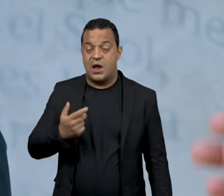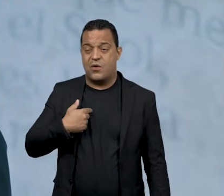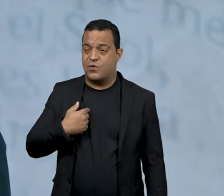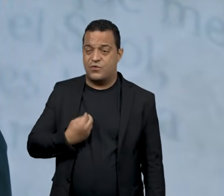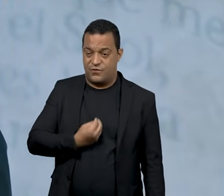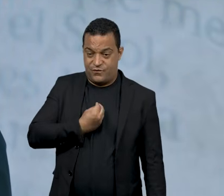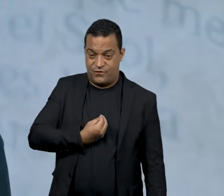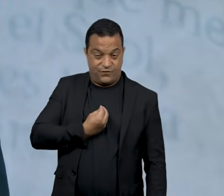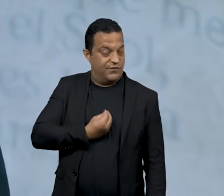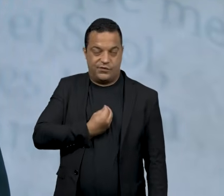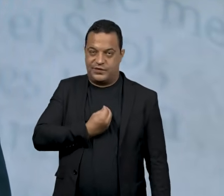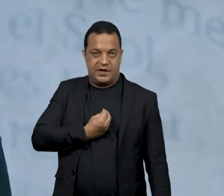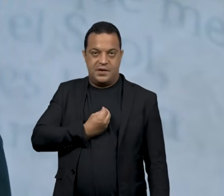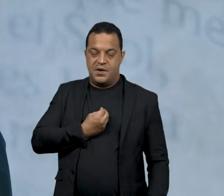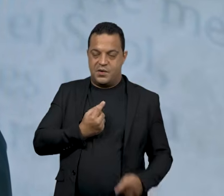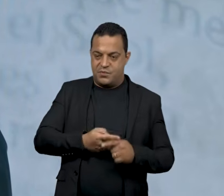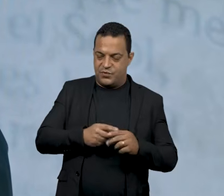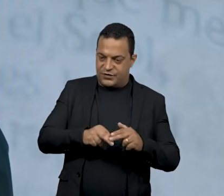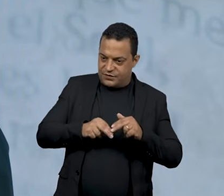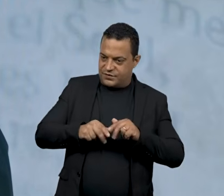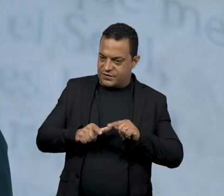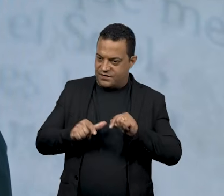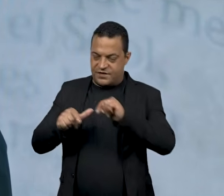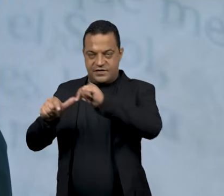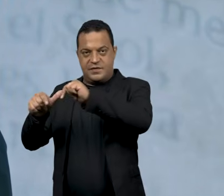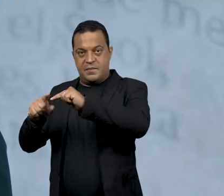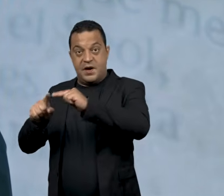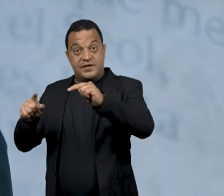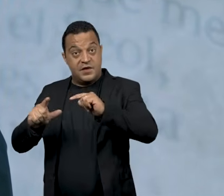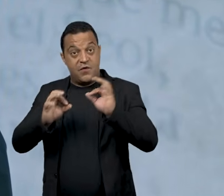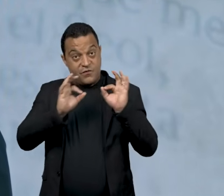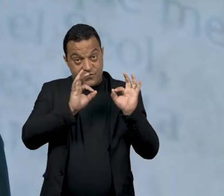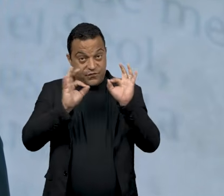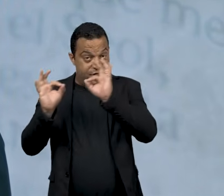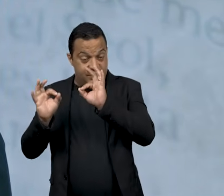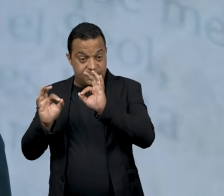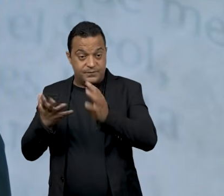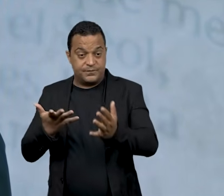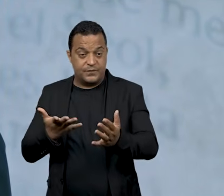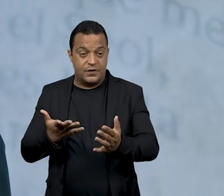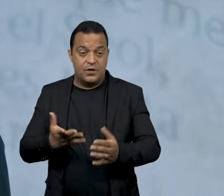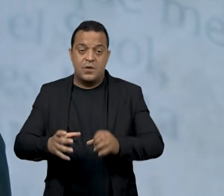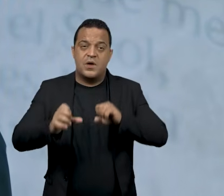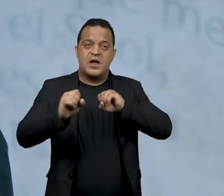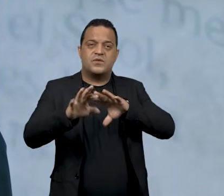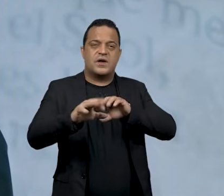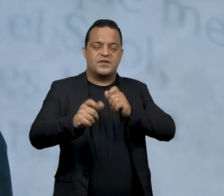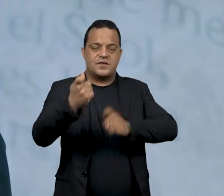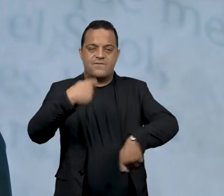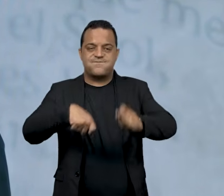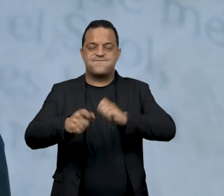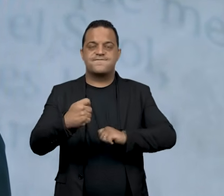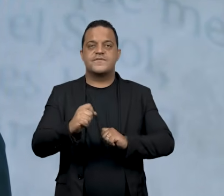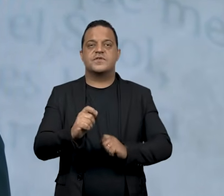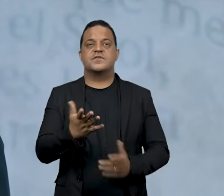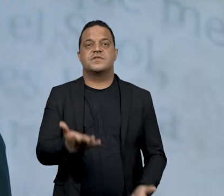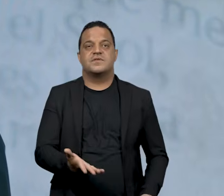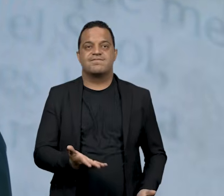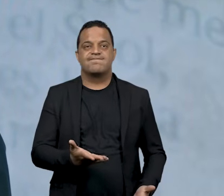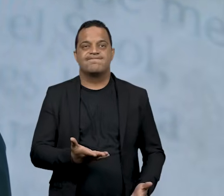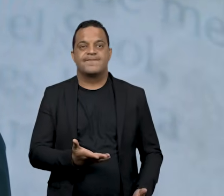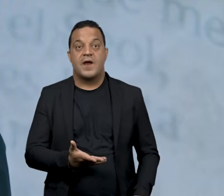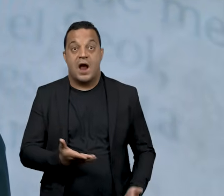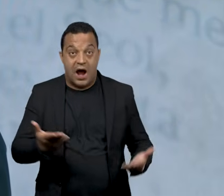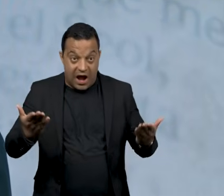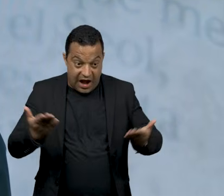Carrareto. Ah, verdade. Né? Eu não pude estar, estava viajando, mas foram 2 programas que foram feitos sobre